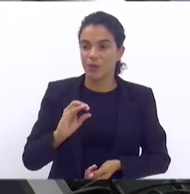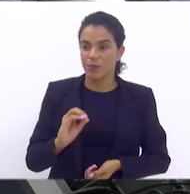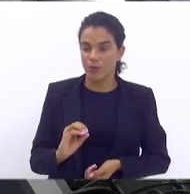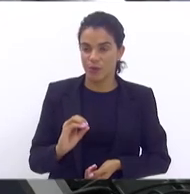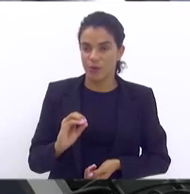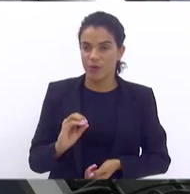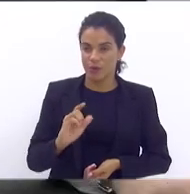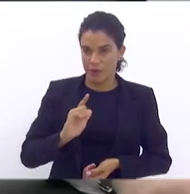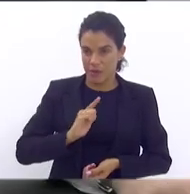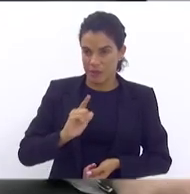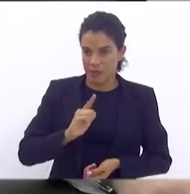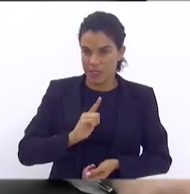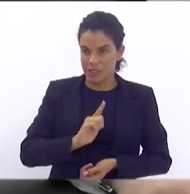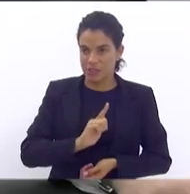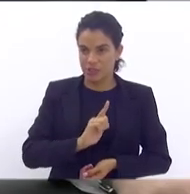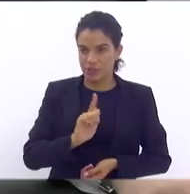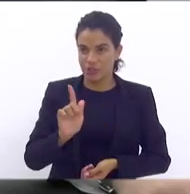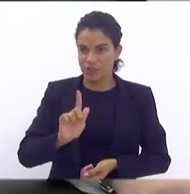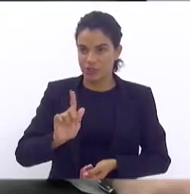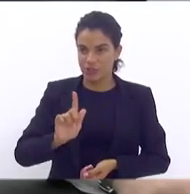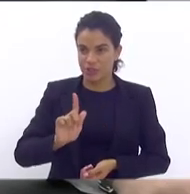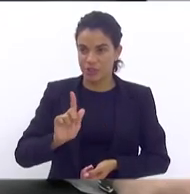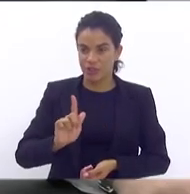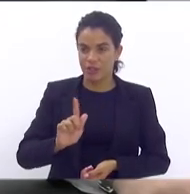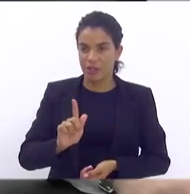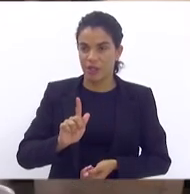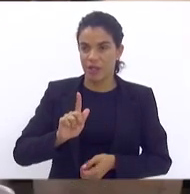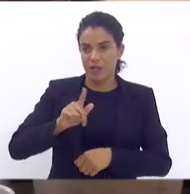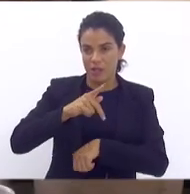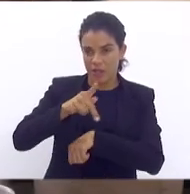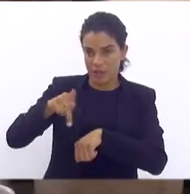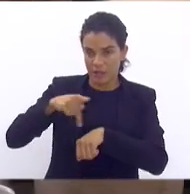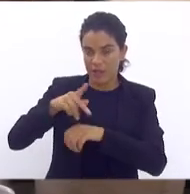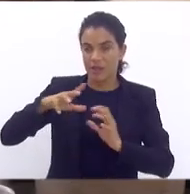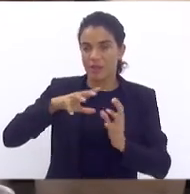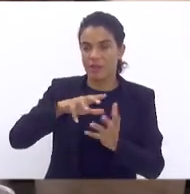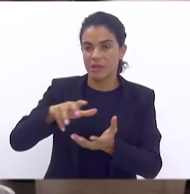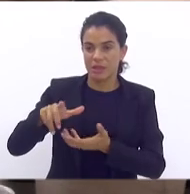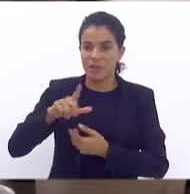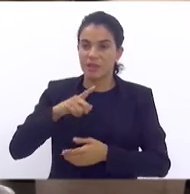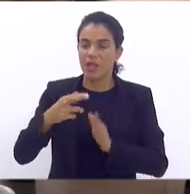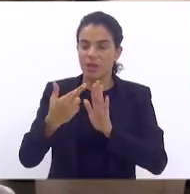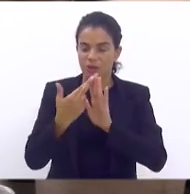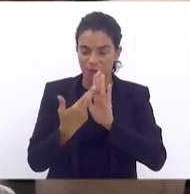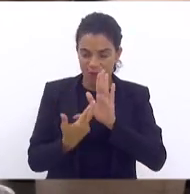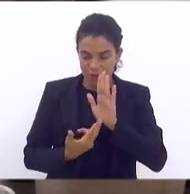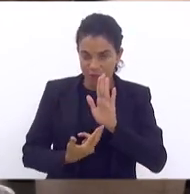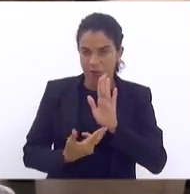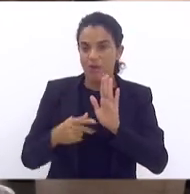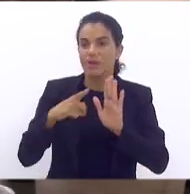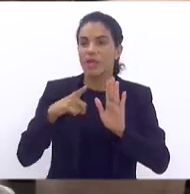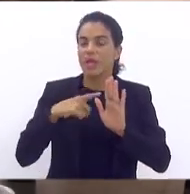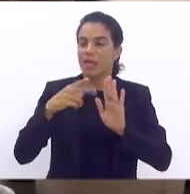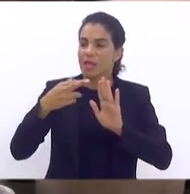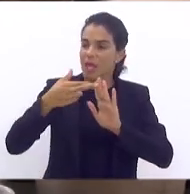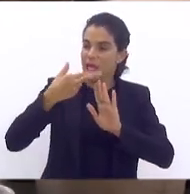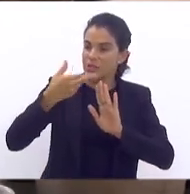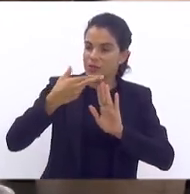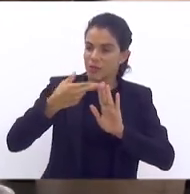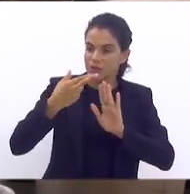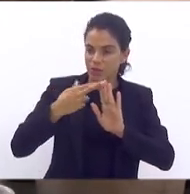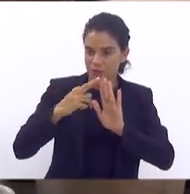ingerência nessa questão? A Organização Marítima Internacional, ela estabelece um regramento, coloca resoluções,